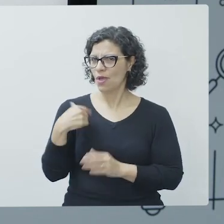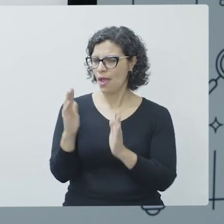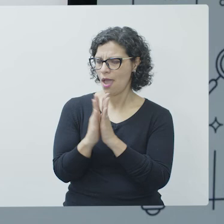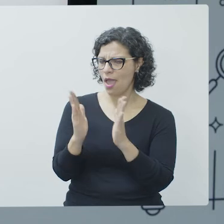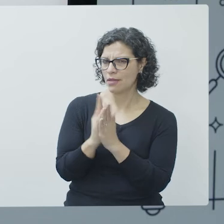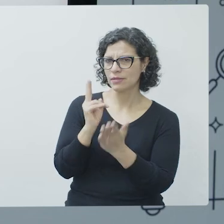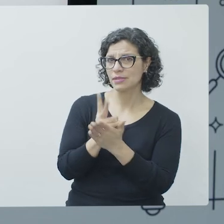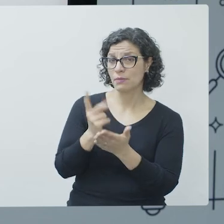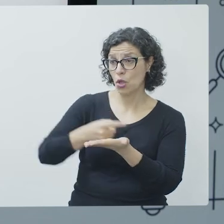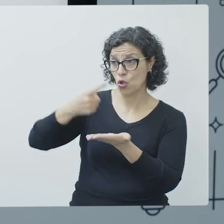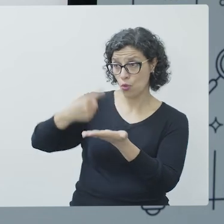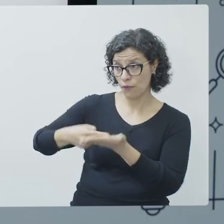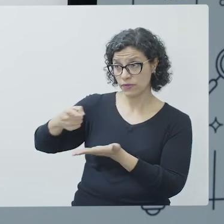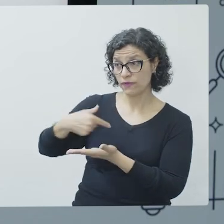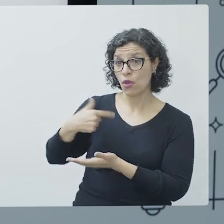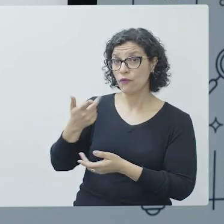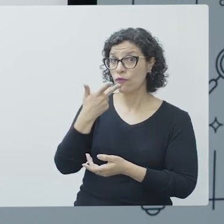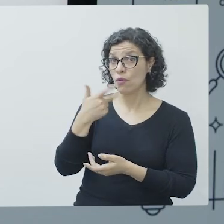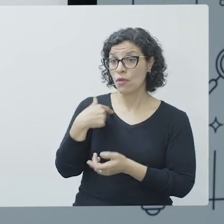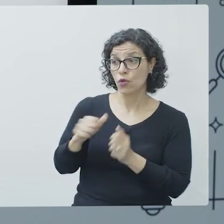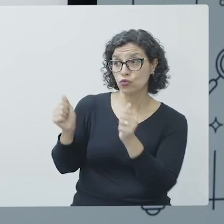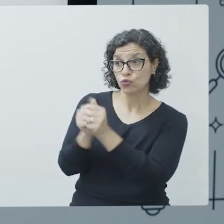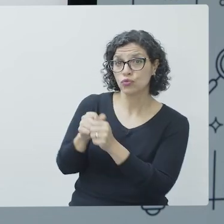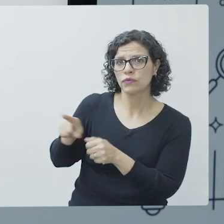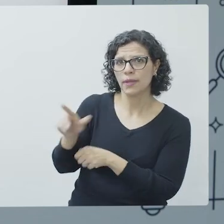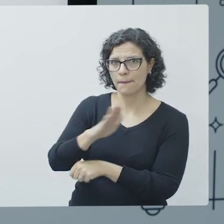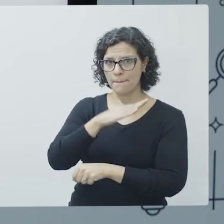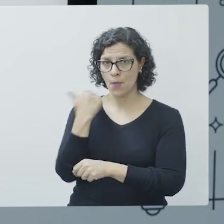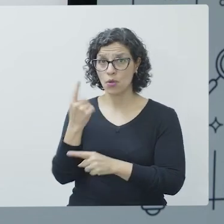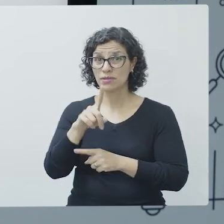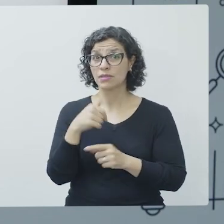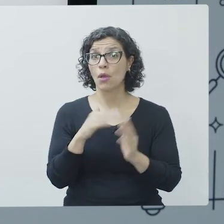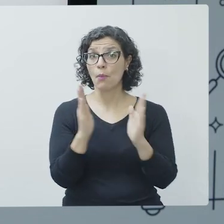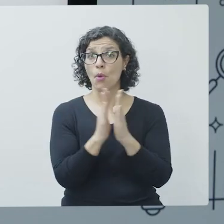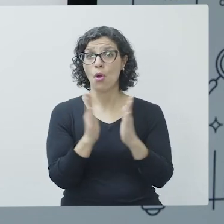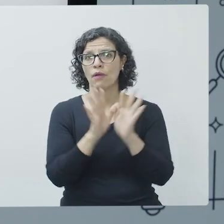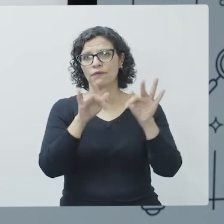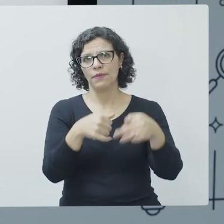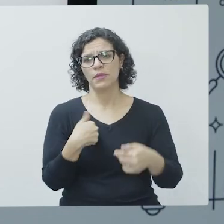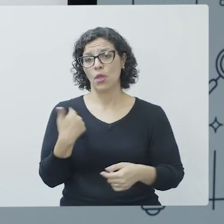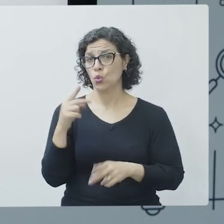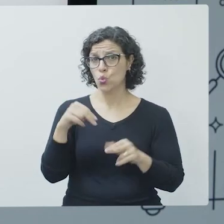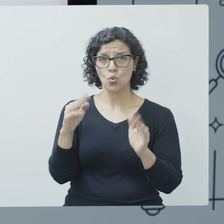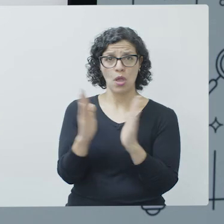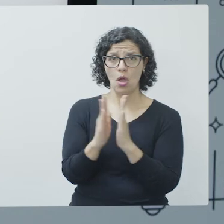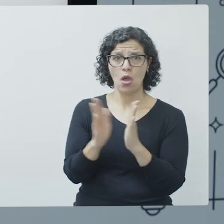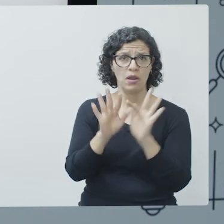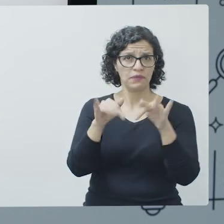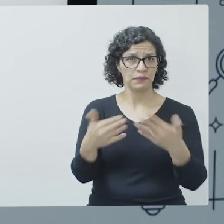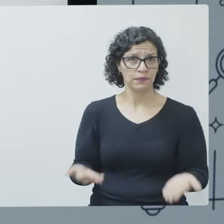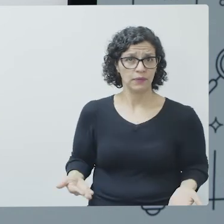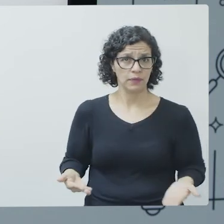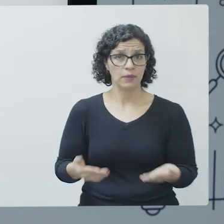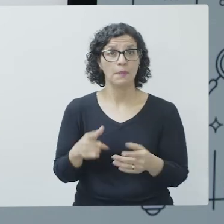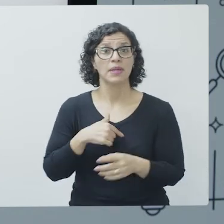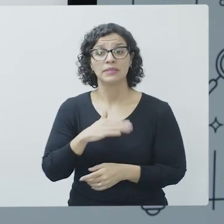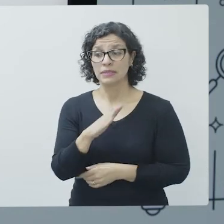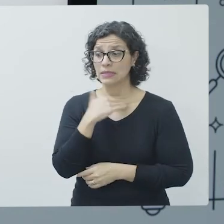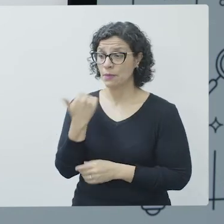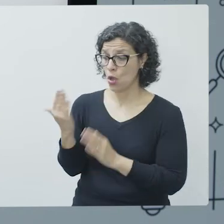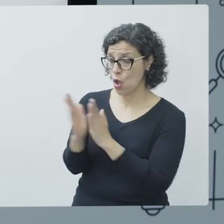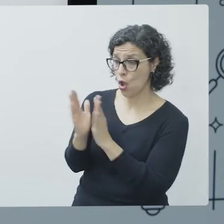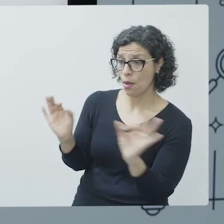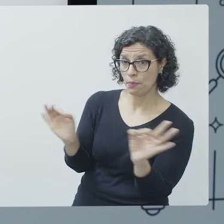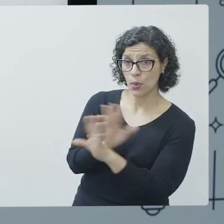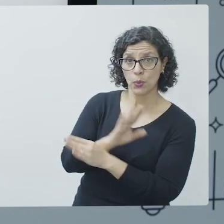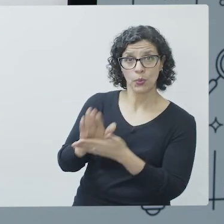reza. Porque o trato é terminar a reza e morrer. A morte pode levá-lo. Mas se ele não terminar